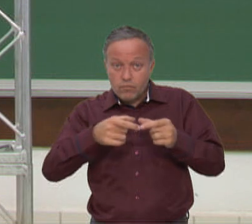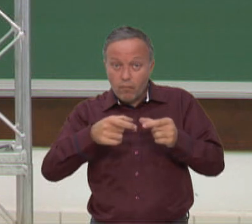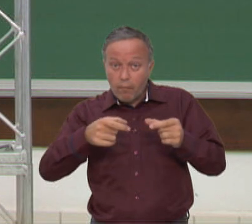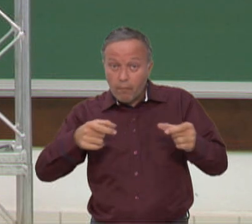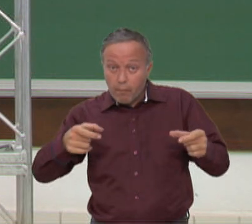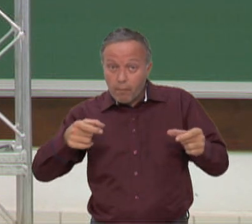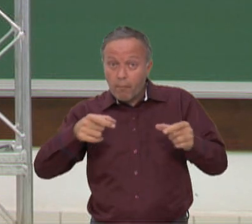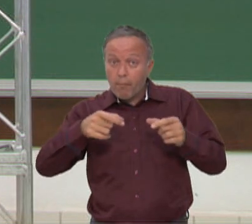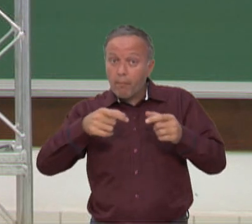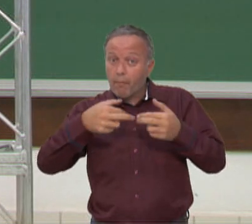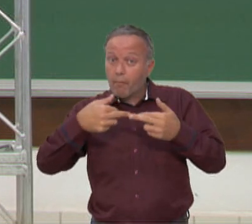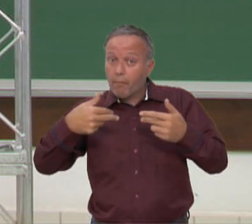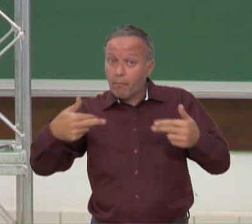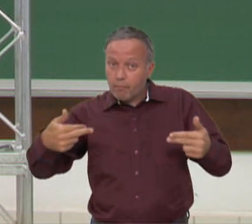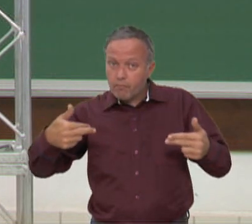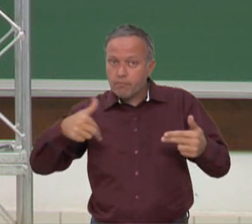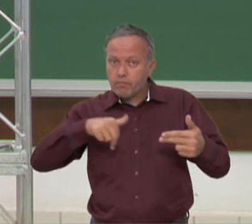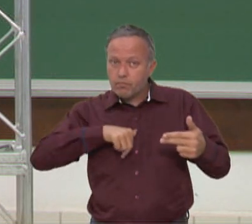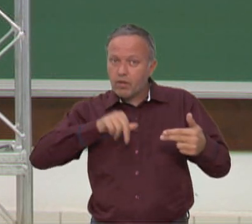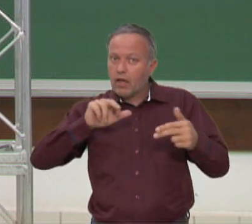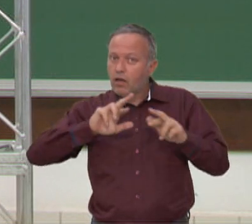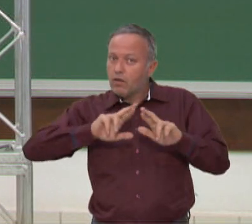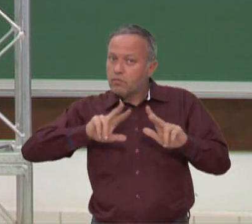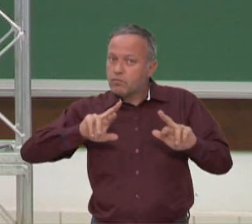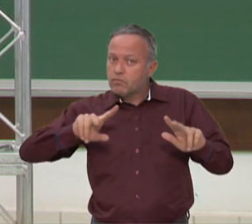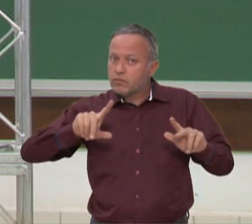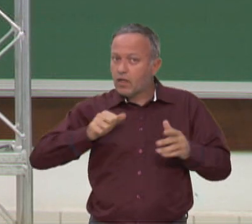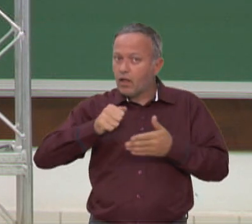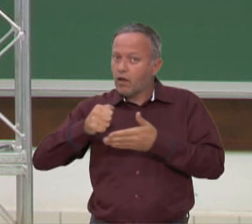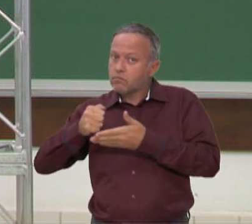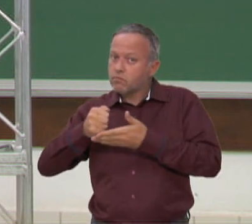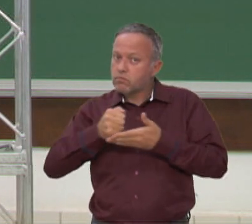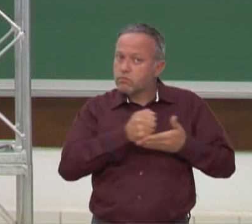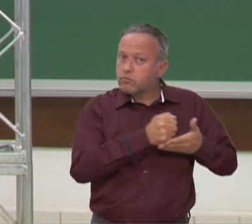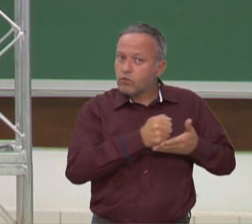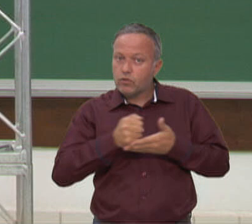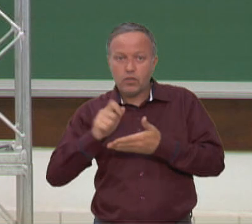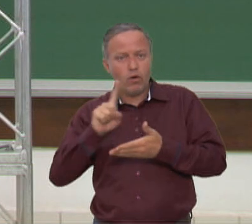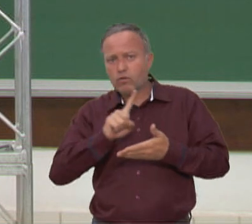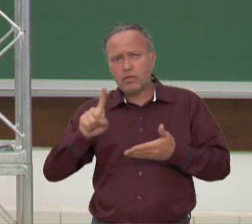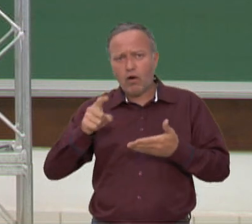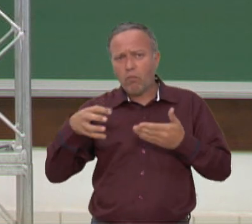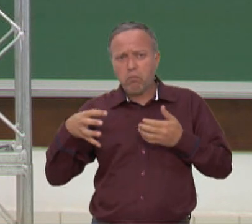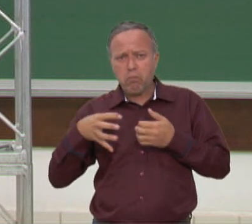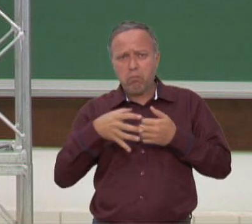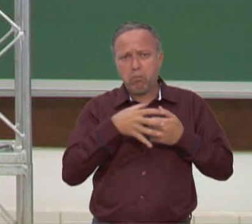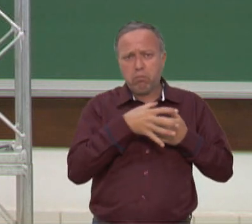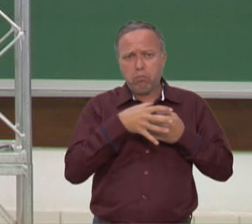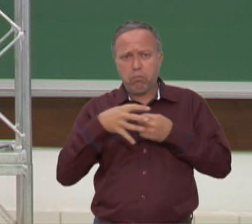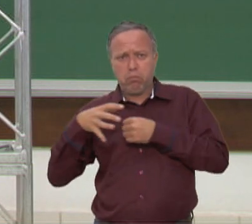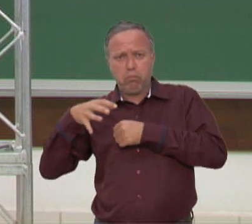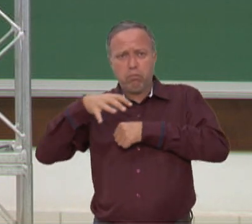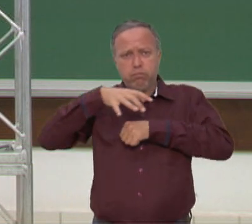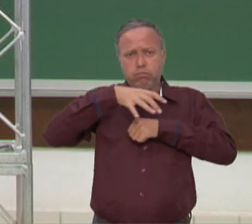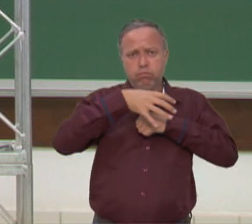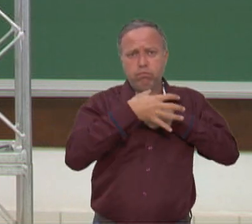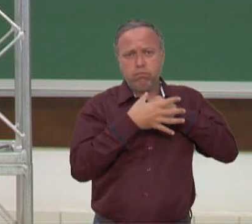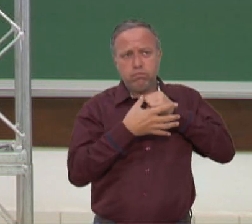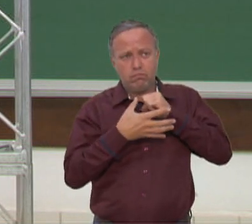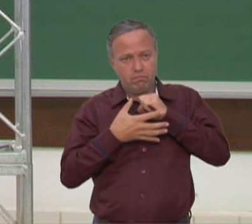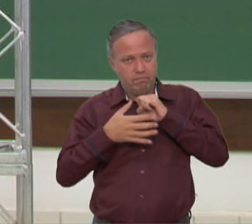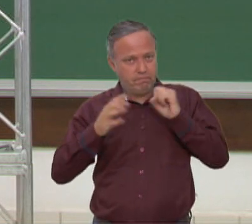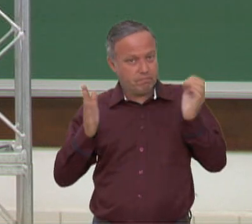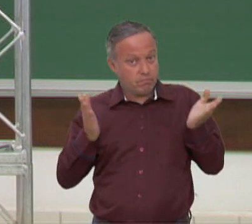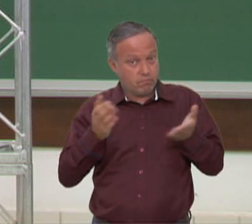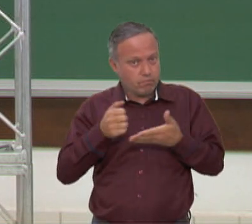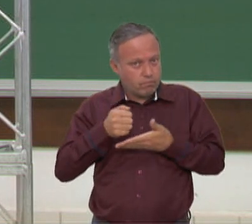certa caracterização diferente no meio de conduzir ou não temperatura ou efeitos térmicos. Dentro dessa temática, eu trouxe 2